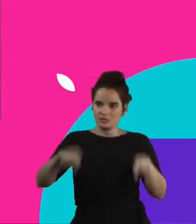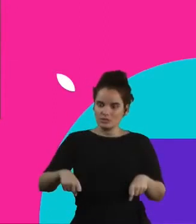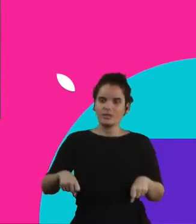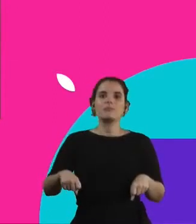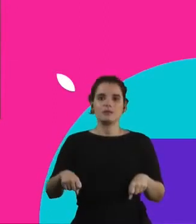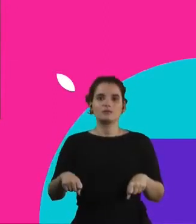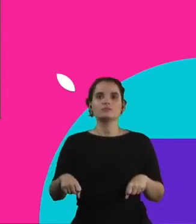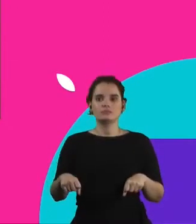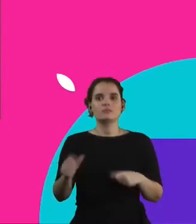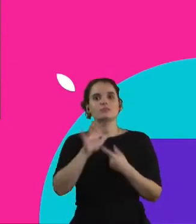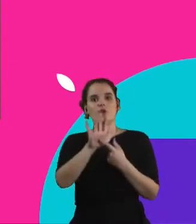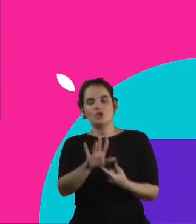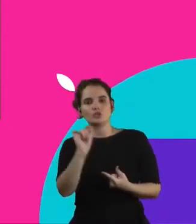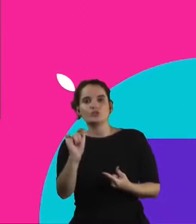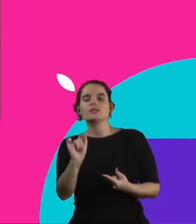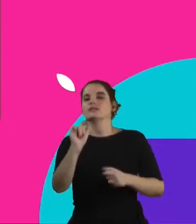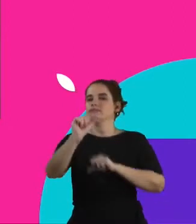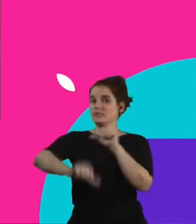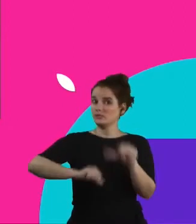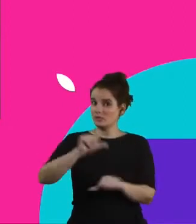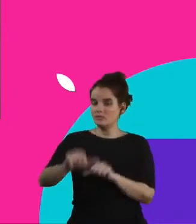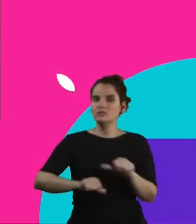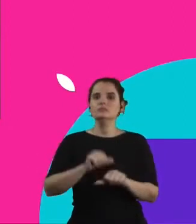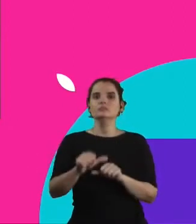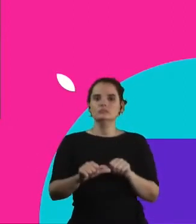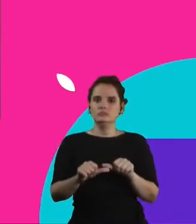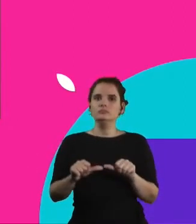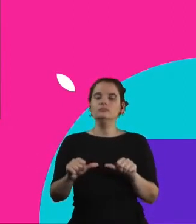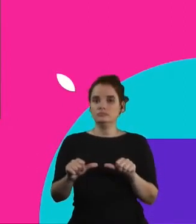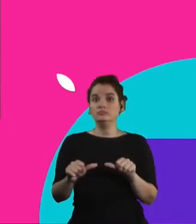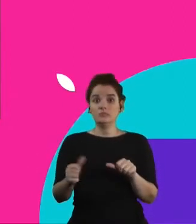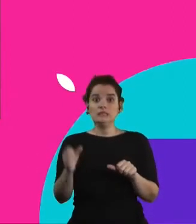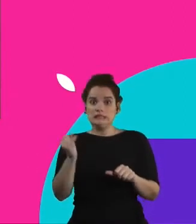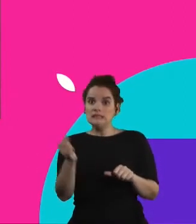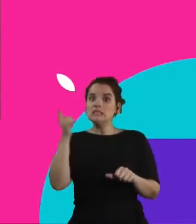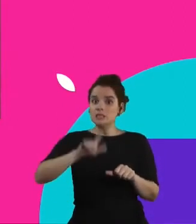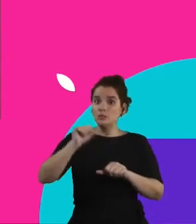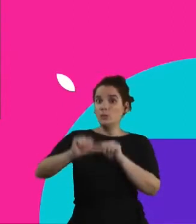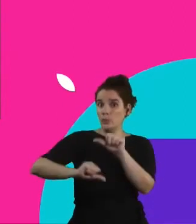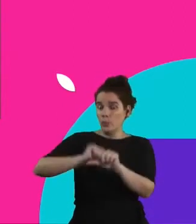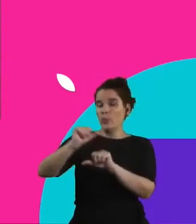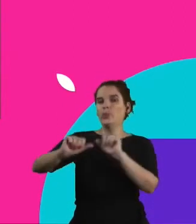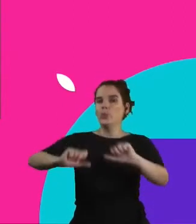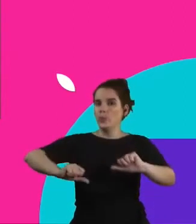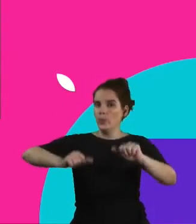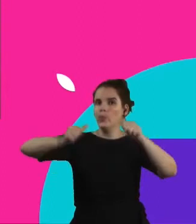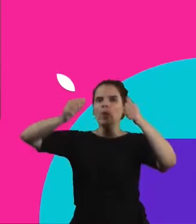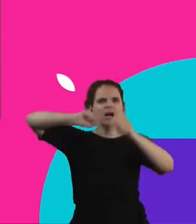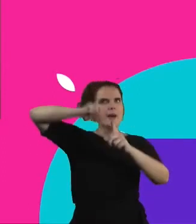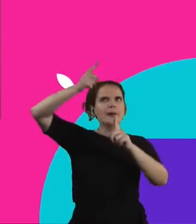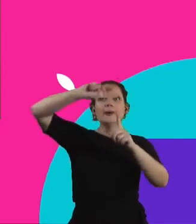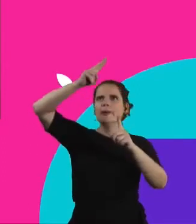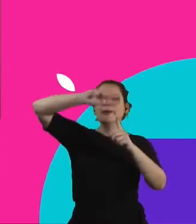consegue transformar. Se a gente começar a utilizar da maneira correta, a gente vai conseguir transformar o triplo. Então,